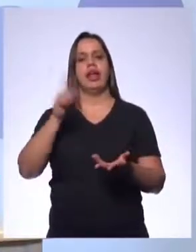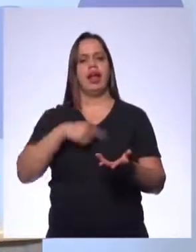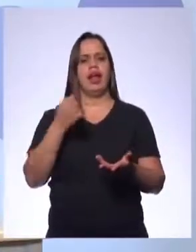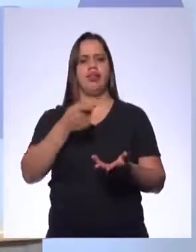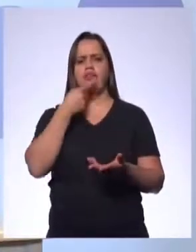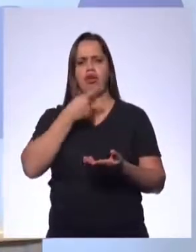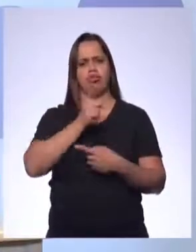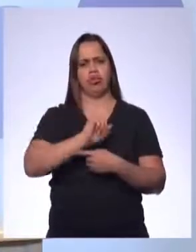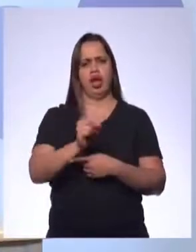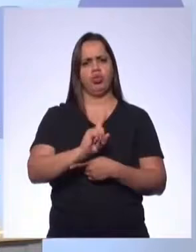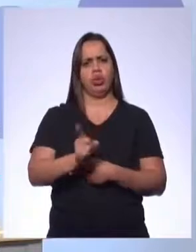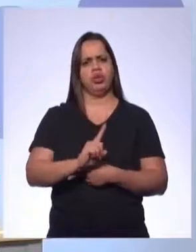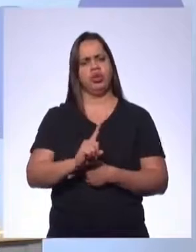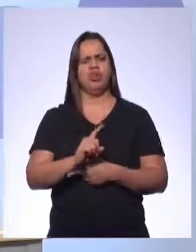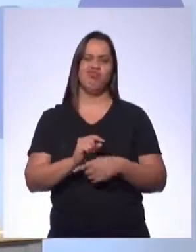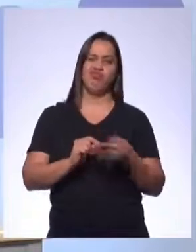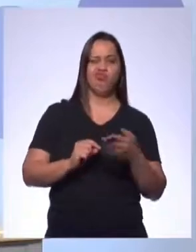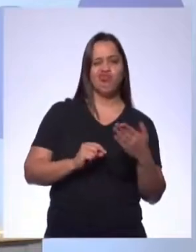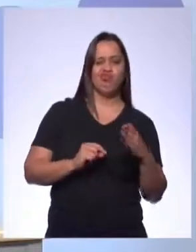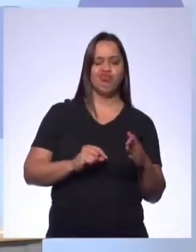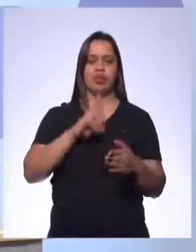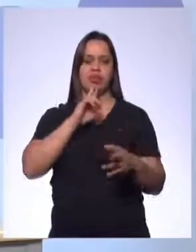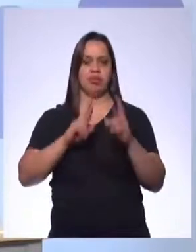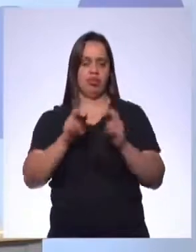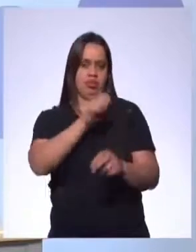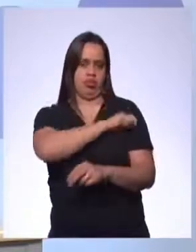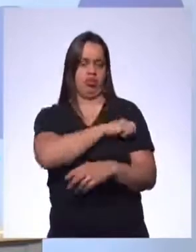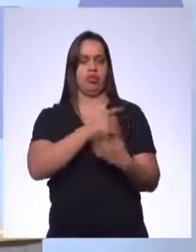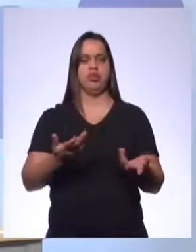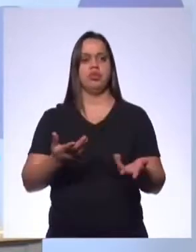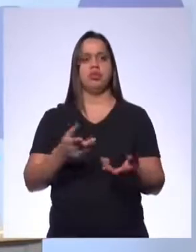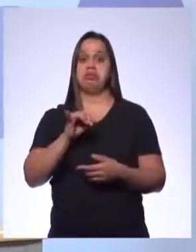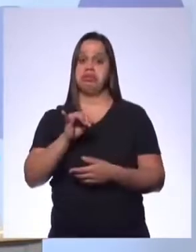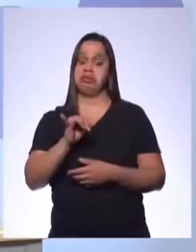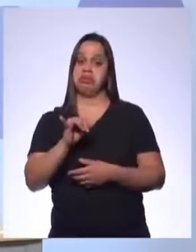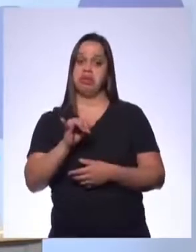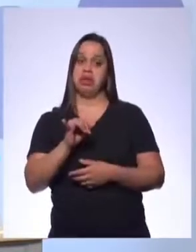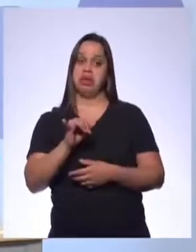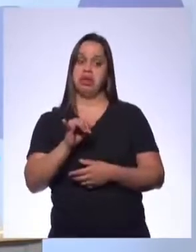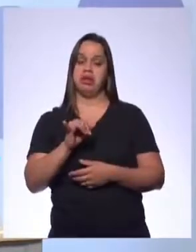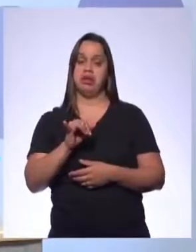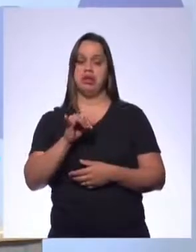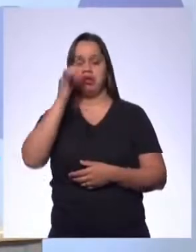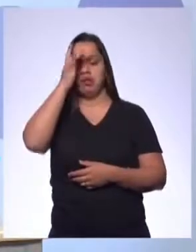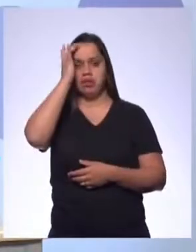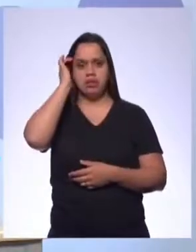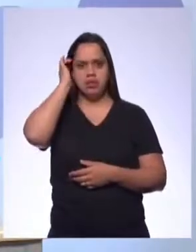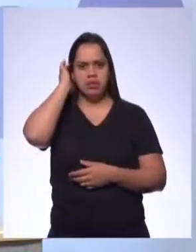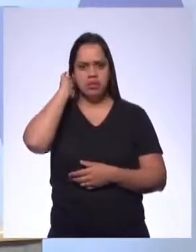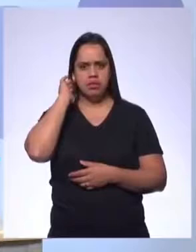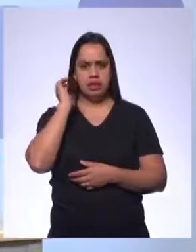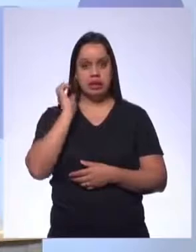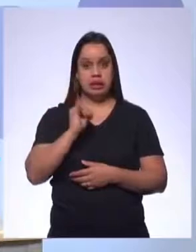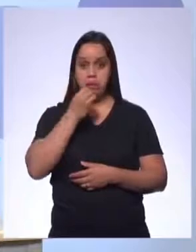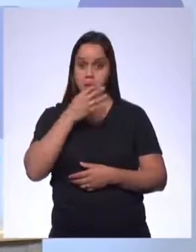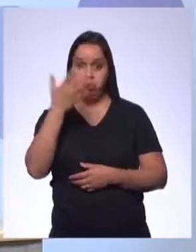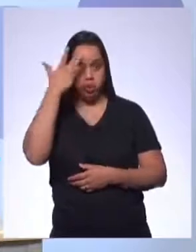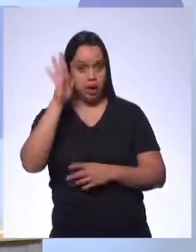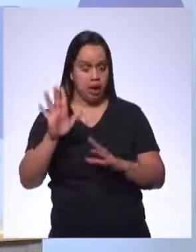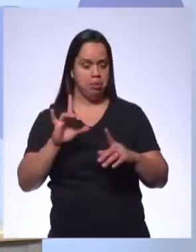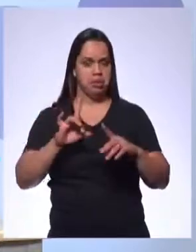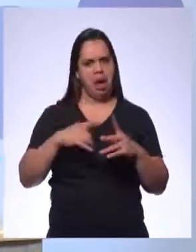Não, não, mais ou menos. Se funcionou, não se sabe, acho que